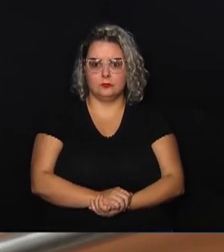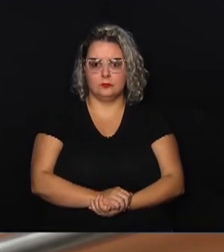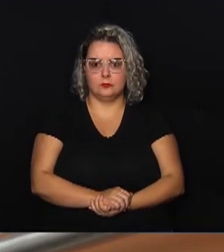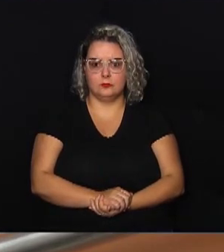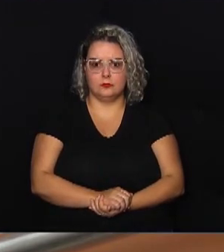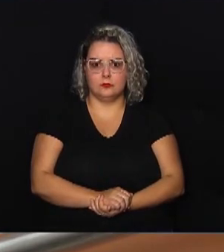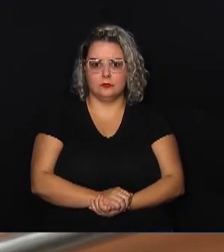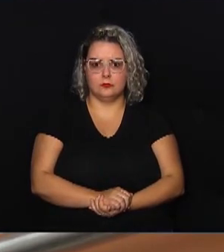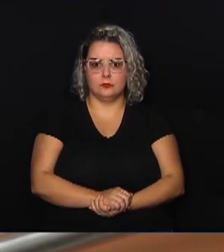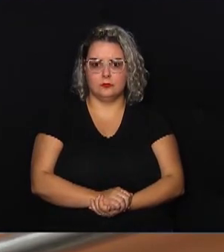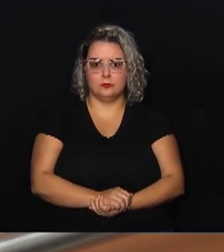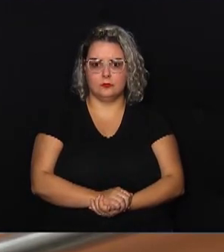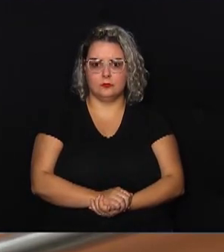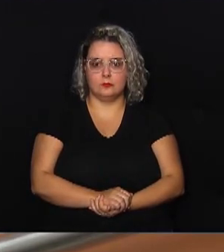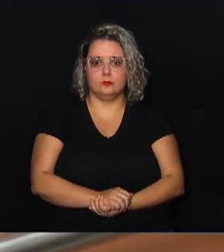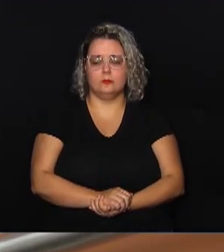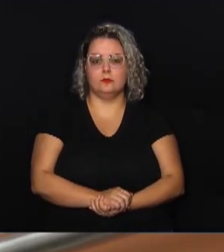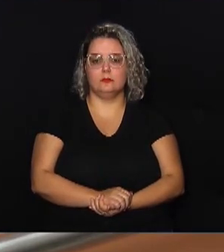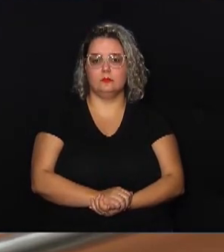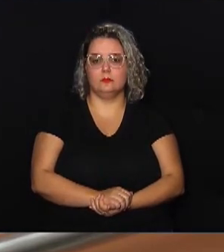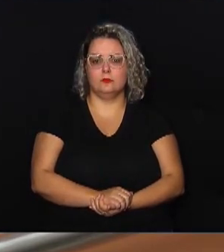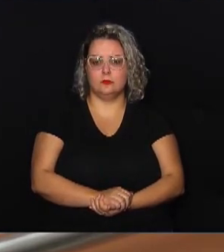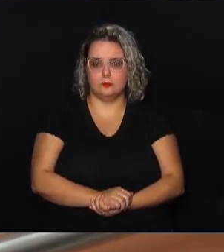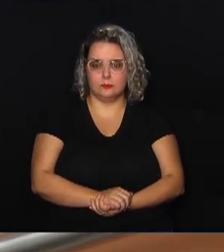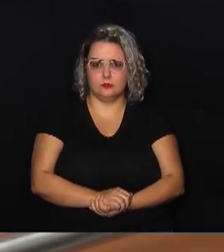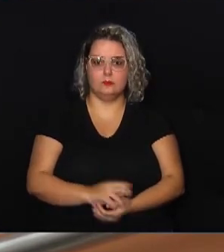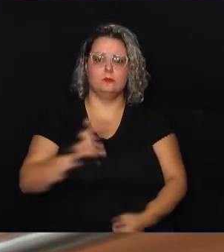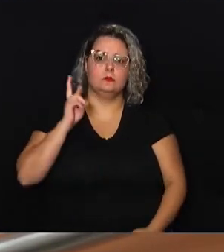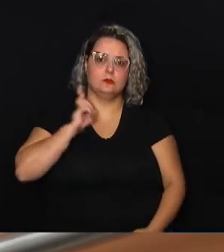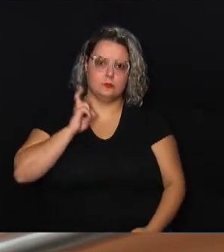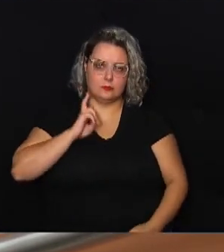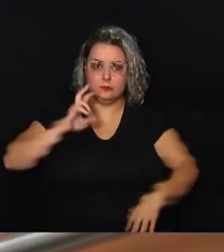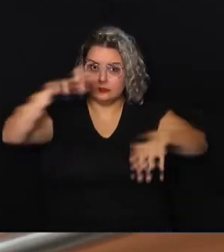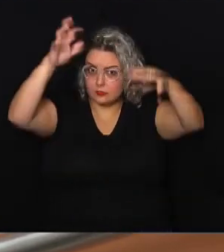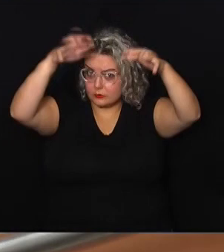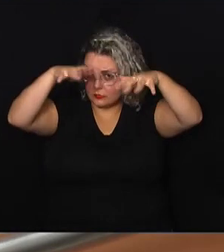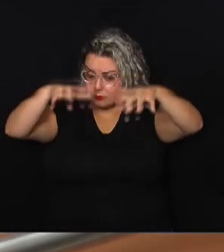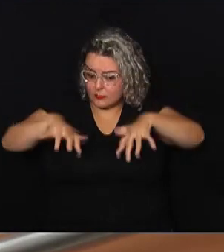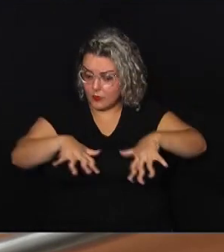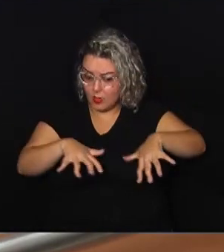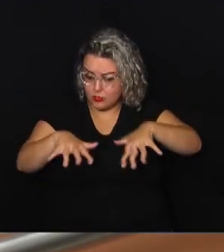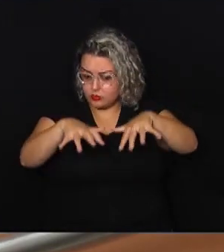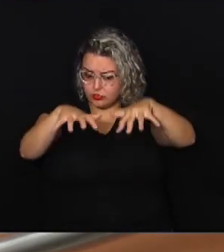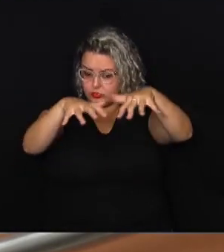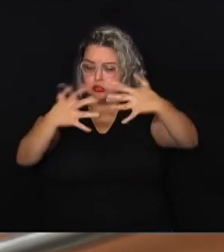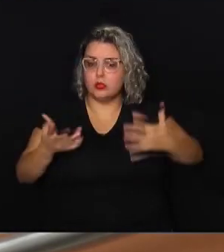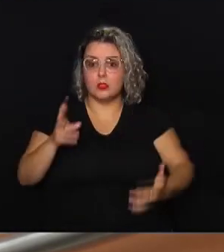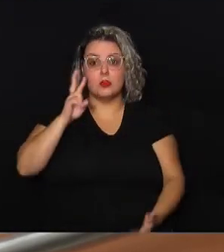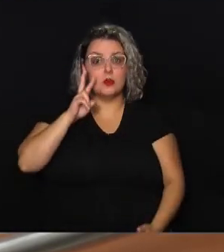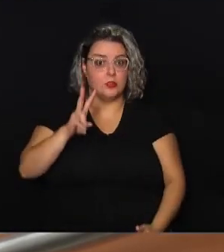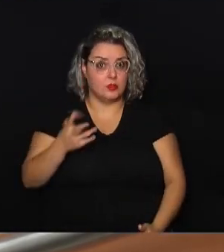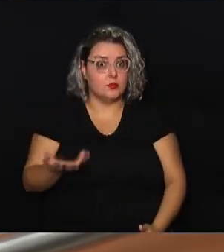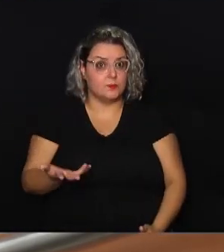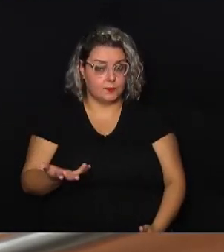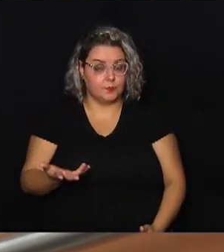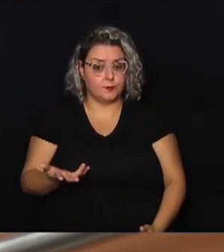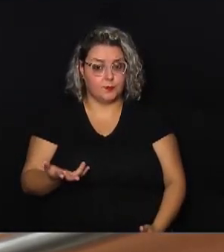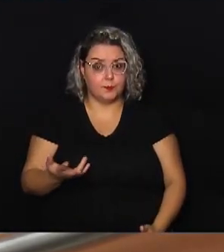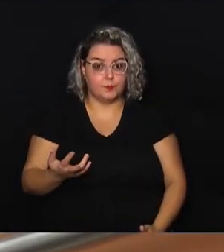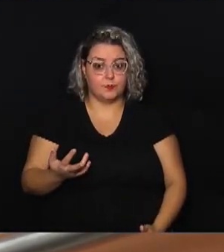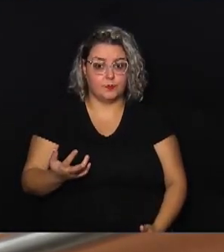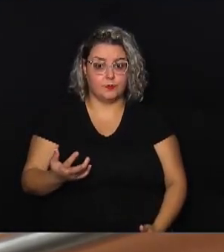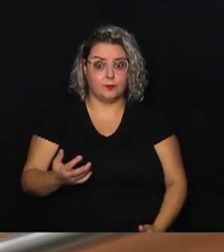com relação às vítimas da enchente, né? A gente vê muitos relatos de que